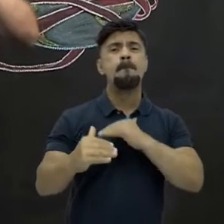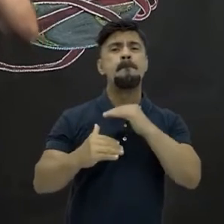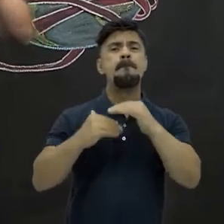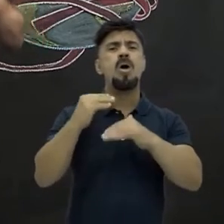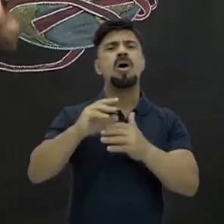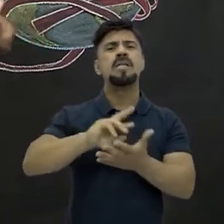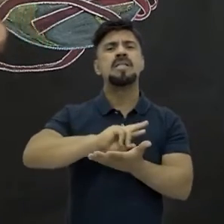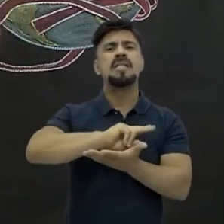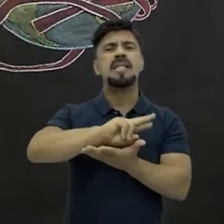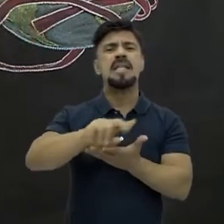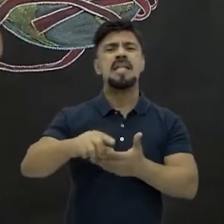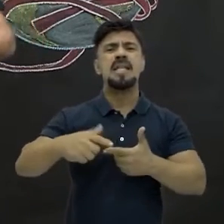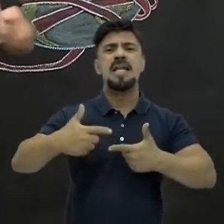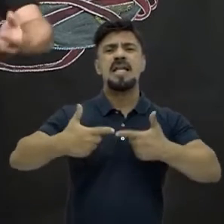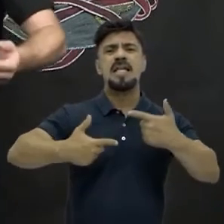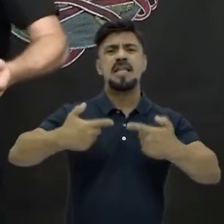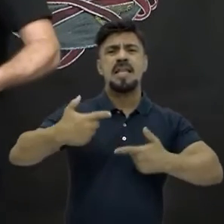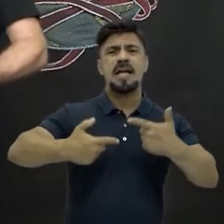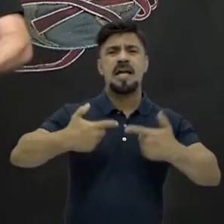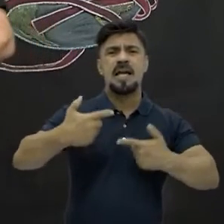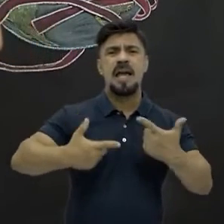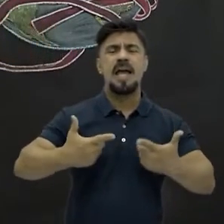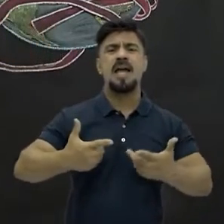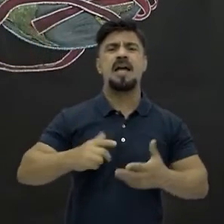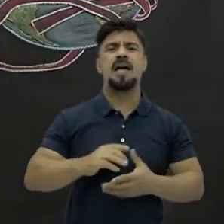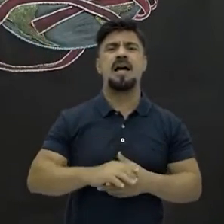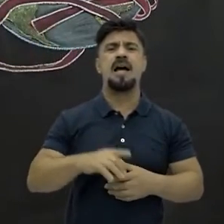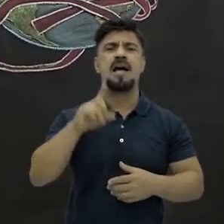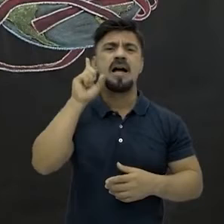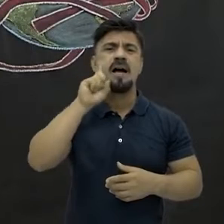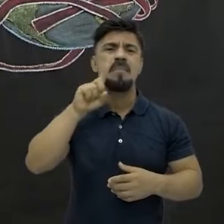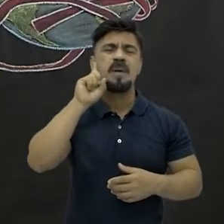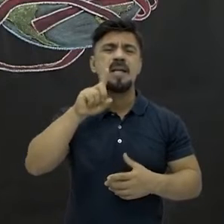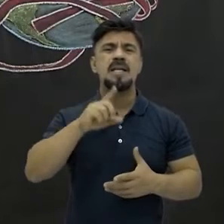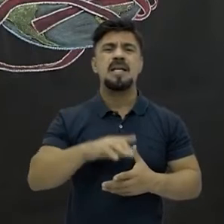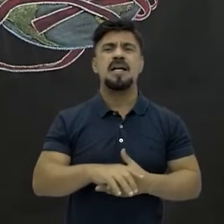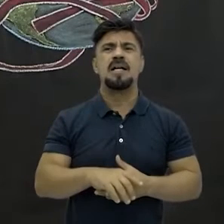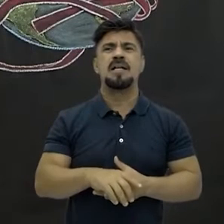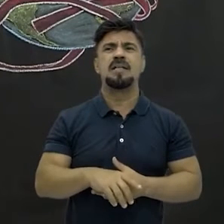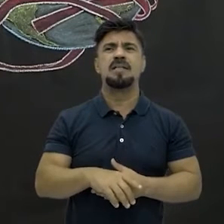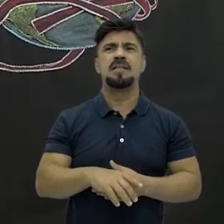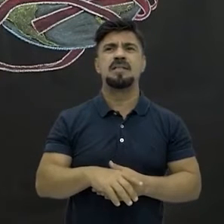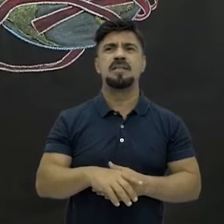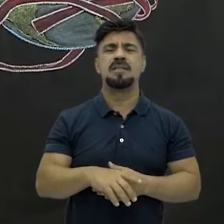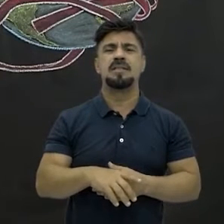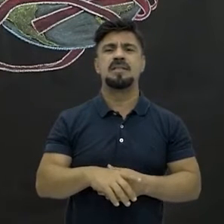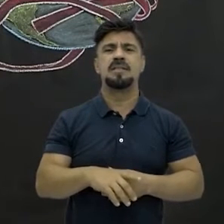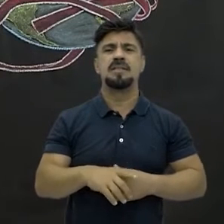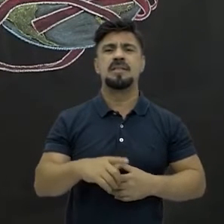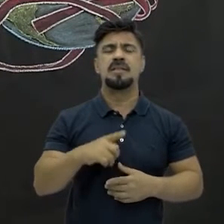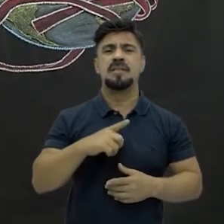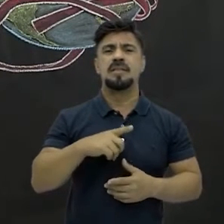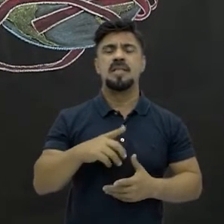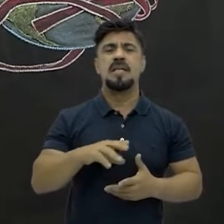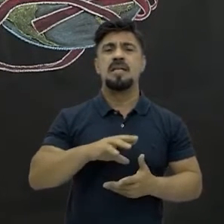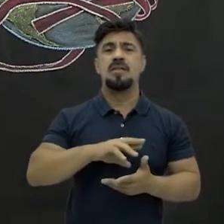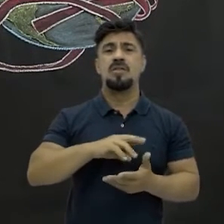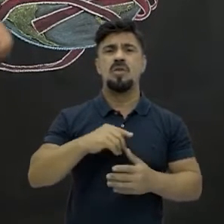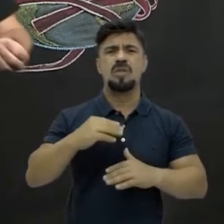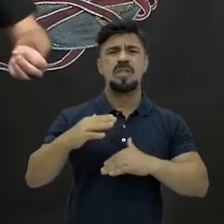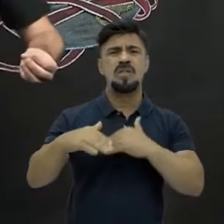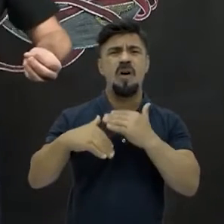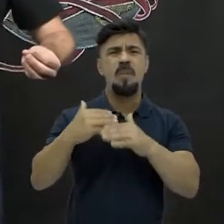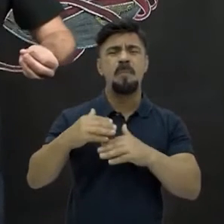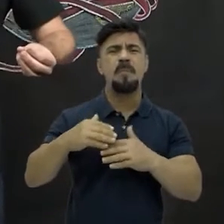de diversas guerras que aconteceram. A Guerra Hispano-Americana, que tirou de Cuba todo o